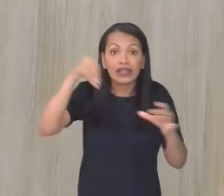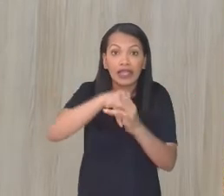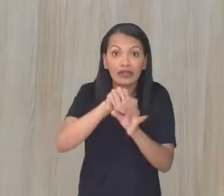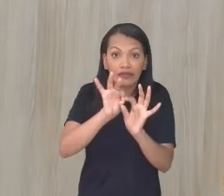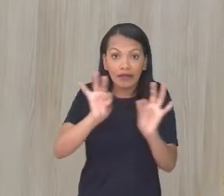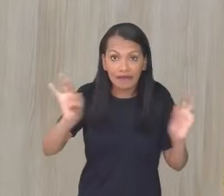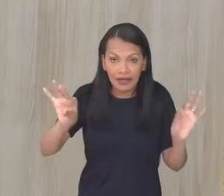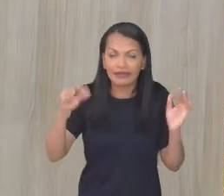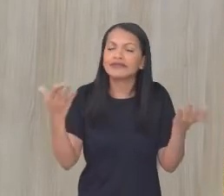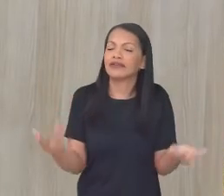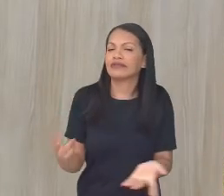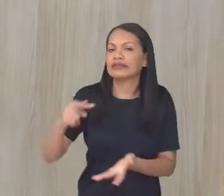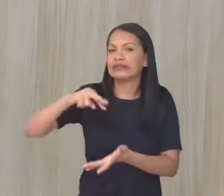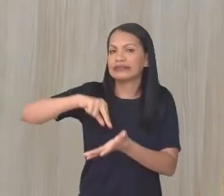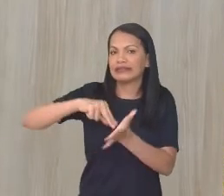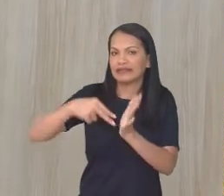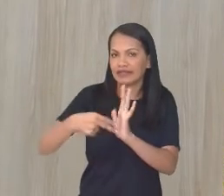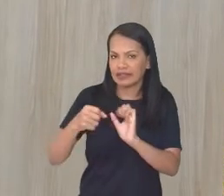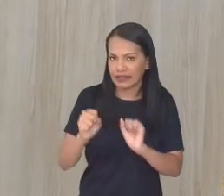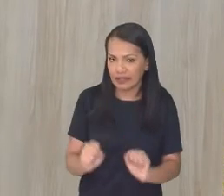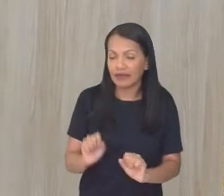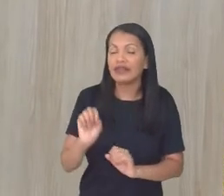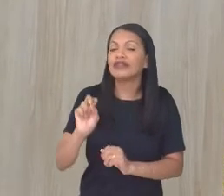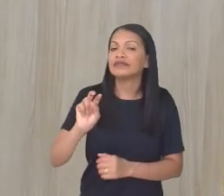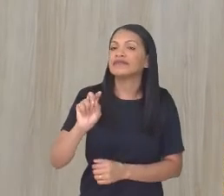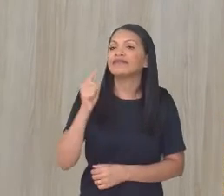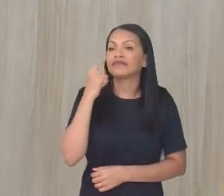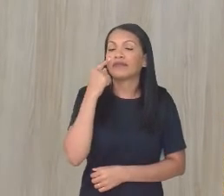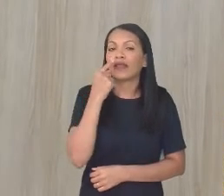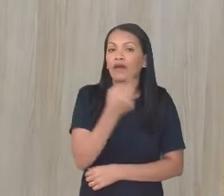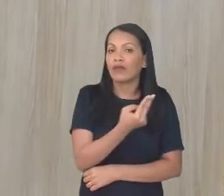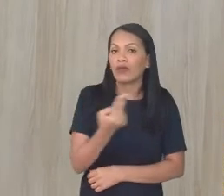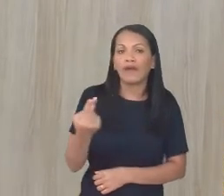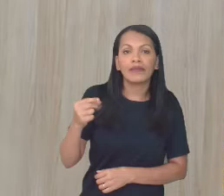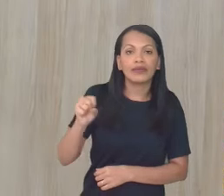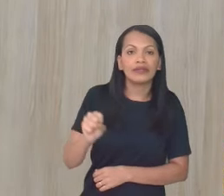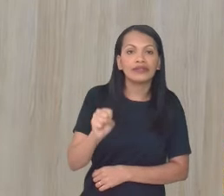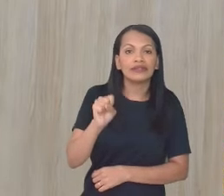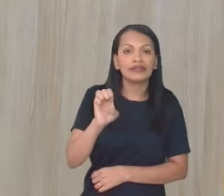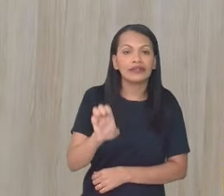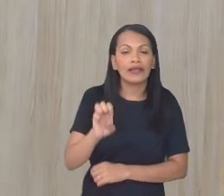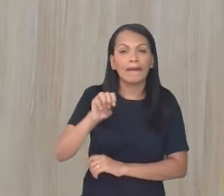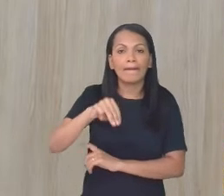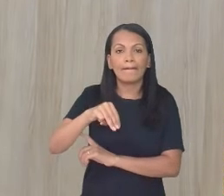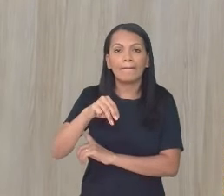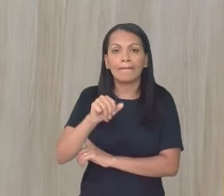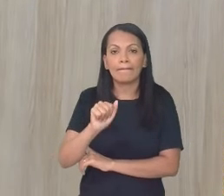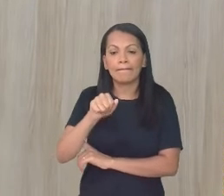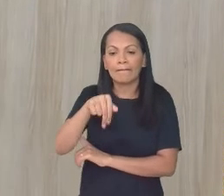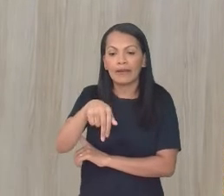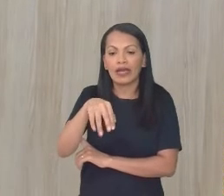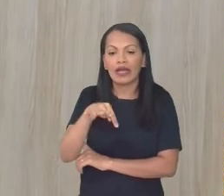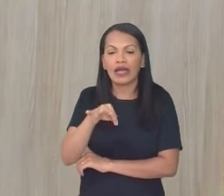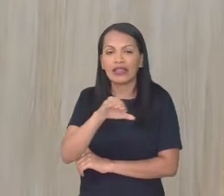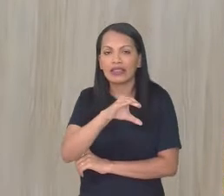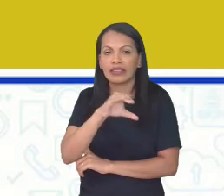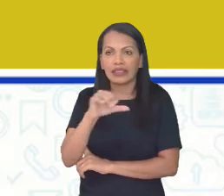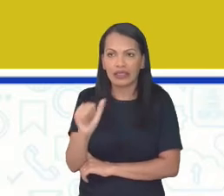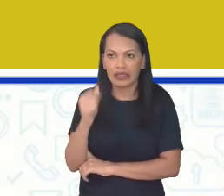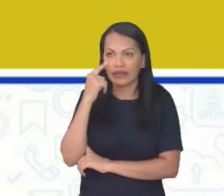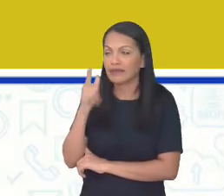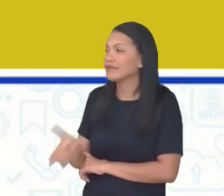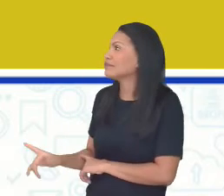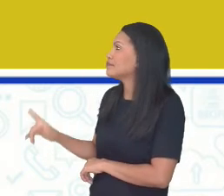semântica. Então, vocês sabiam que os sinônimos e os antônimos têm a ver com